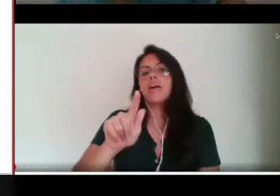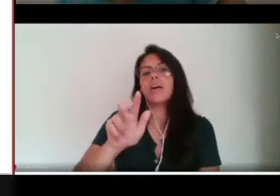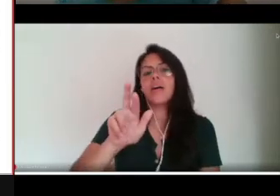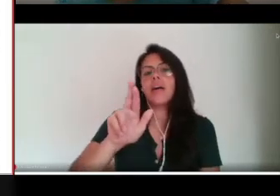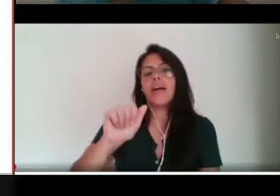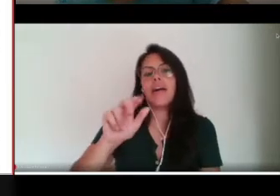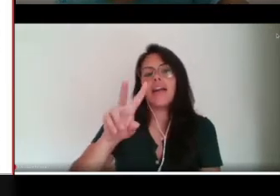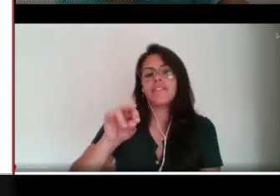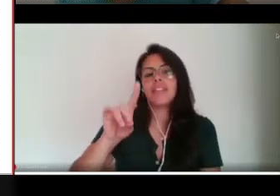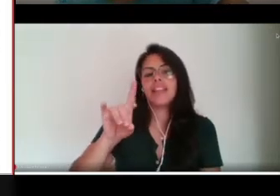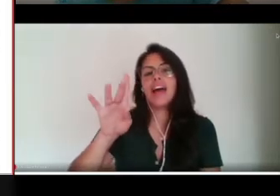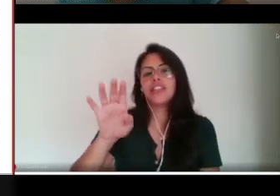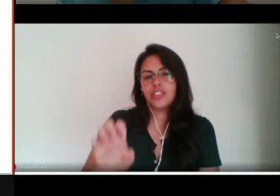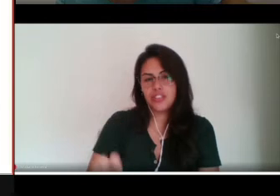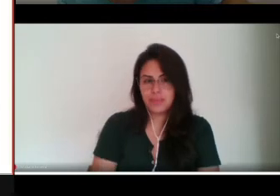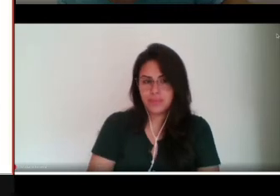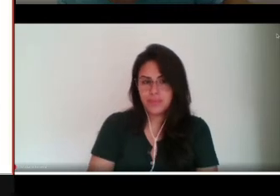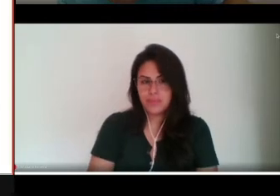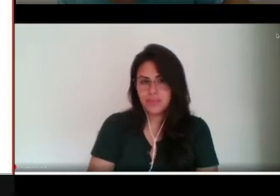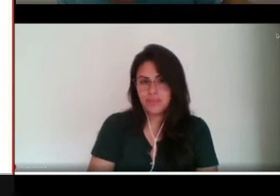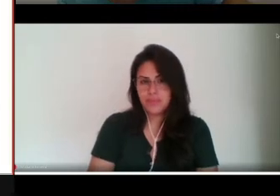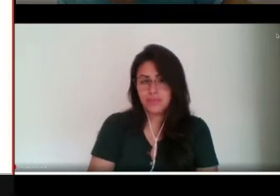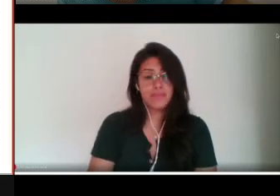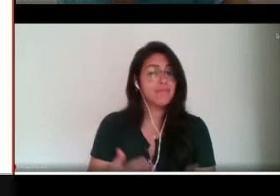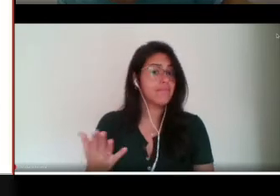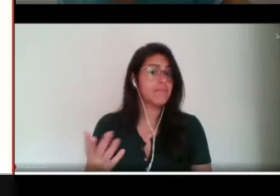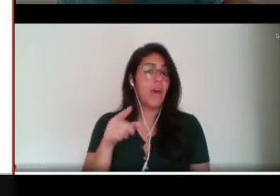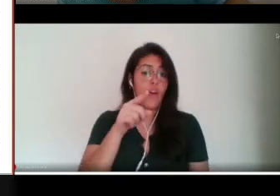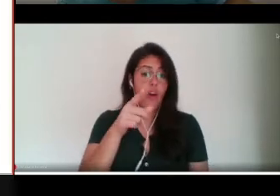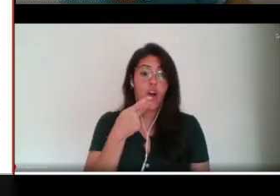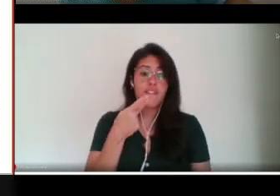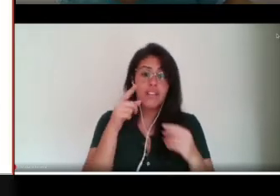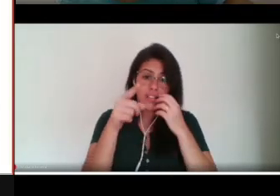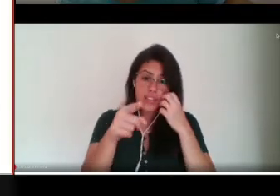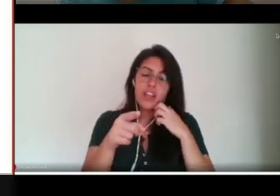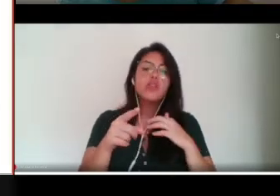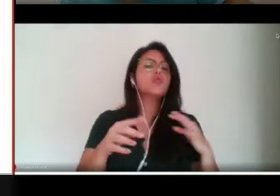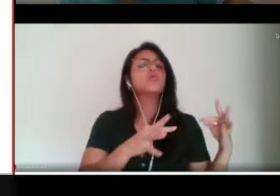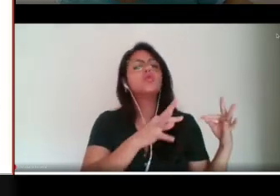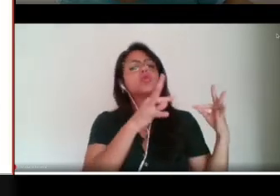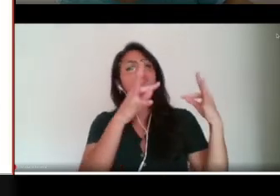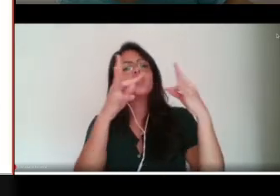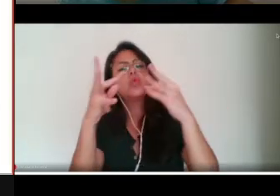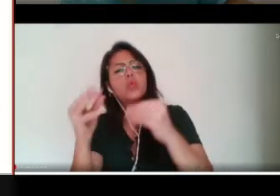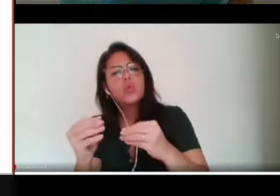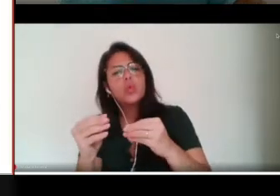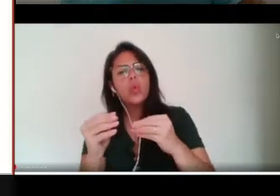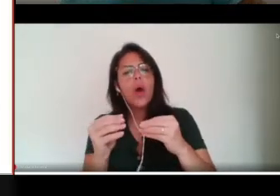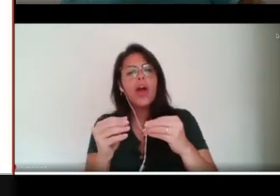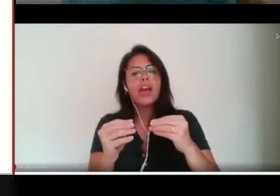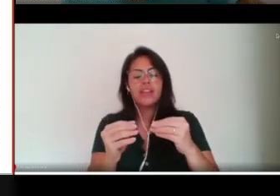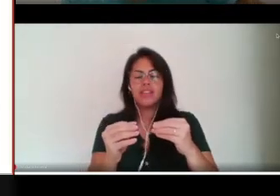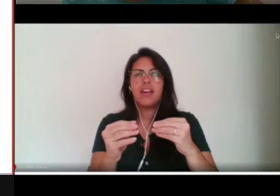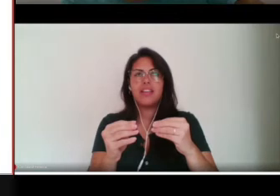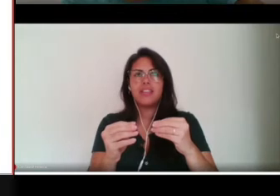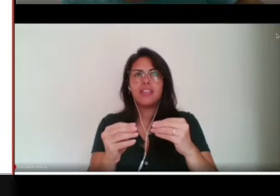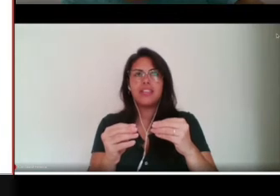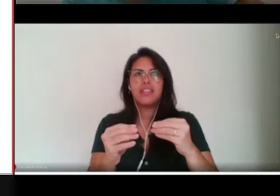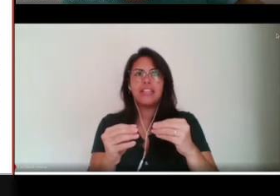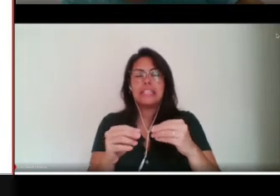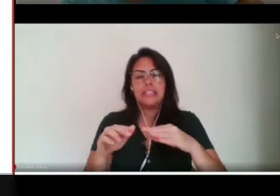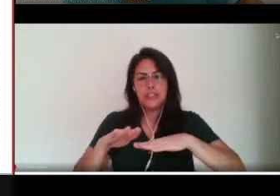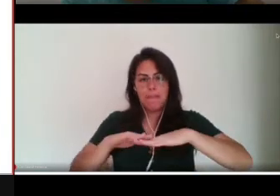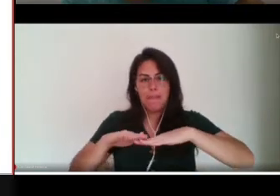todas as grandezas são positivas de baixo para cima. Então, meu eixo positivo é esse aqui. Então, qual é a aceleração